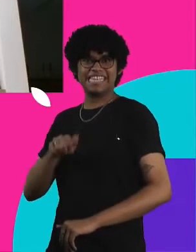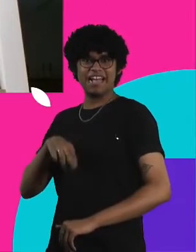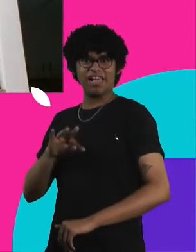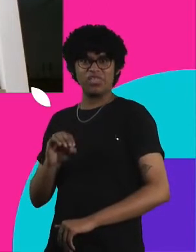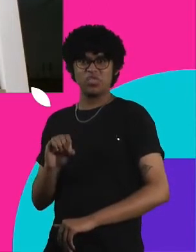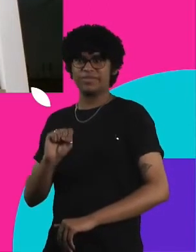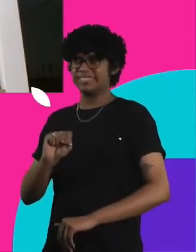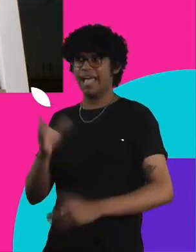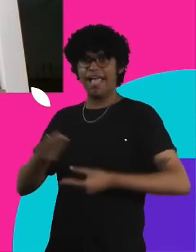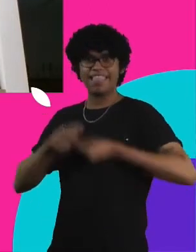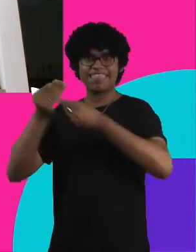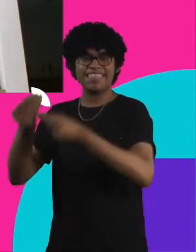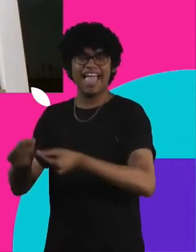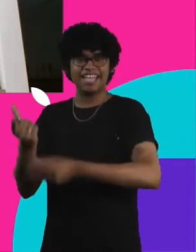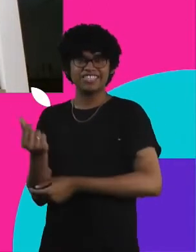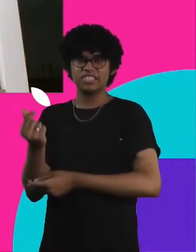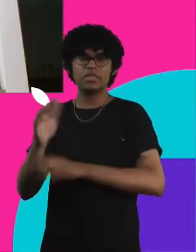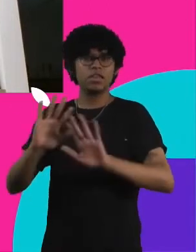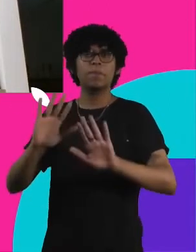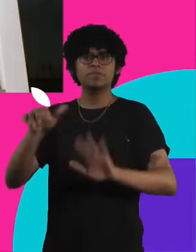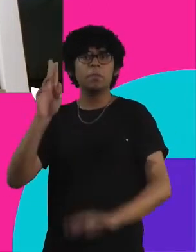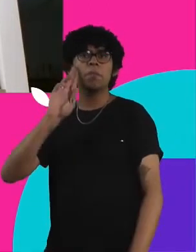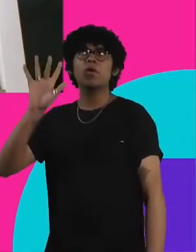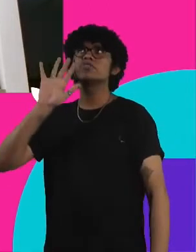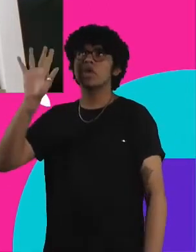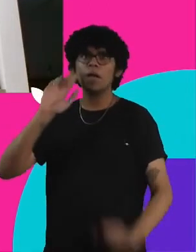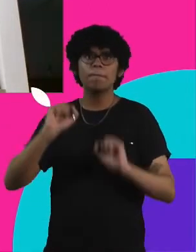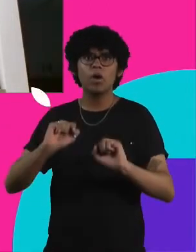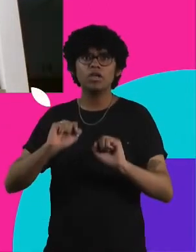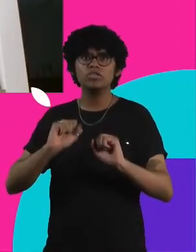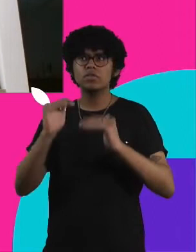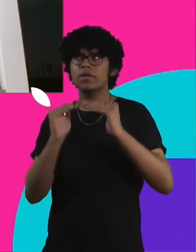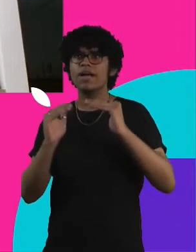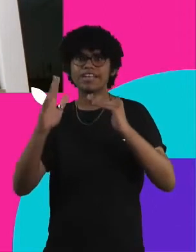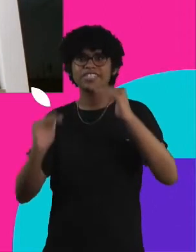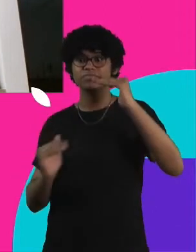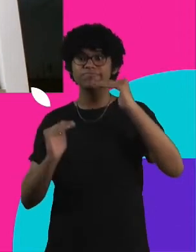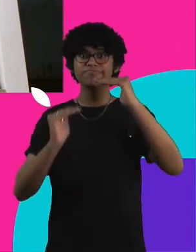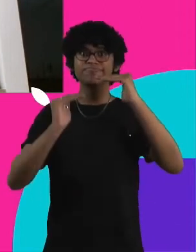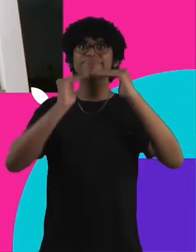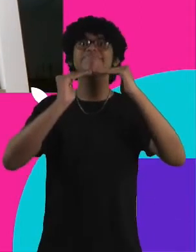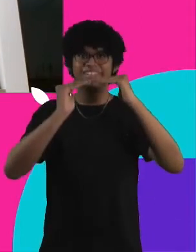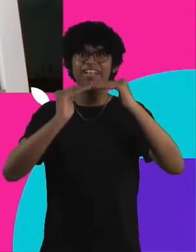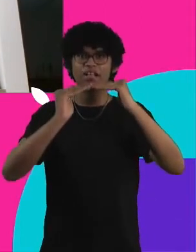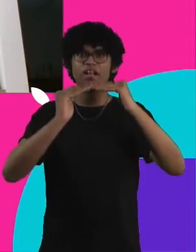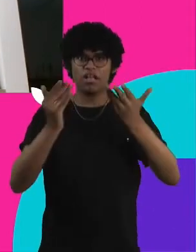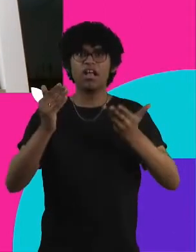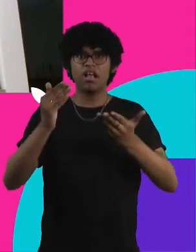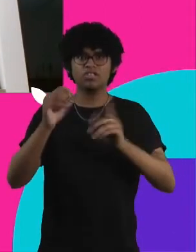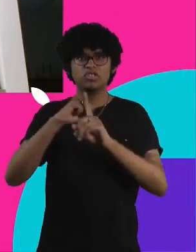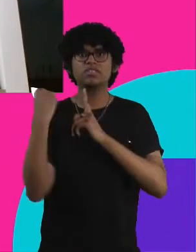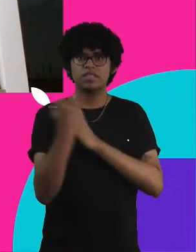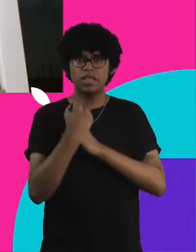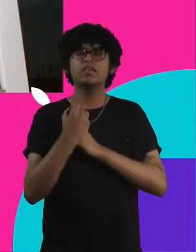pode sonhar com a tal sonhada mobilidade social. E, por isso, o recado que é simples. Ou dividimos com a favela a riqueza que ela gera,